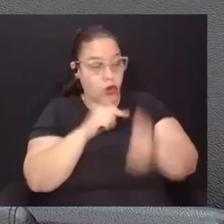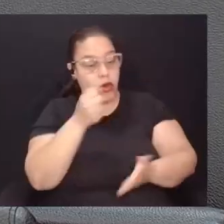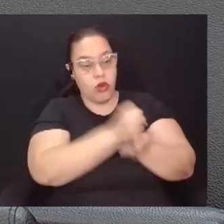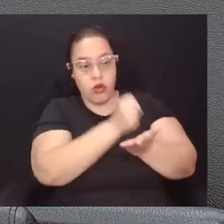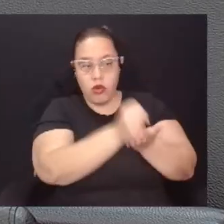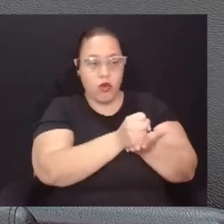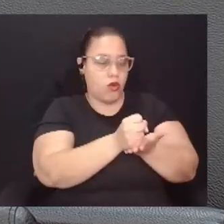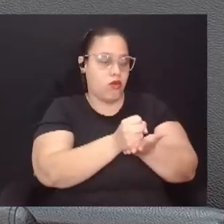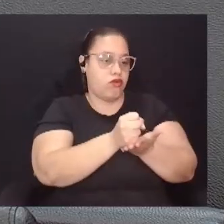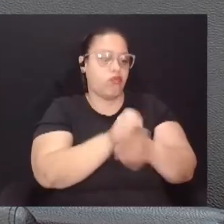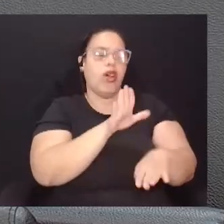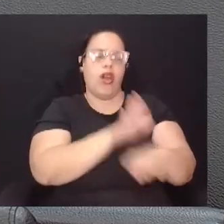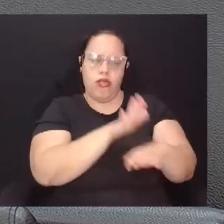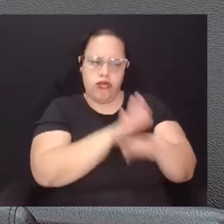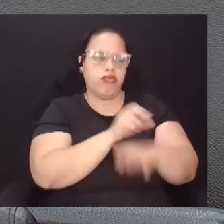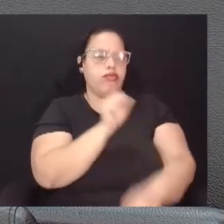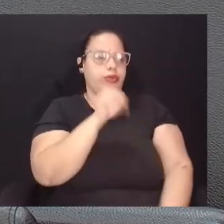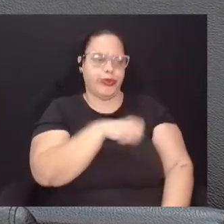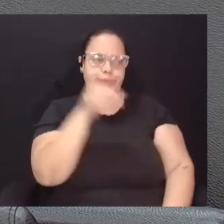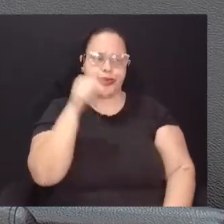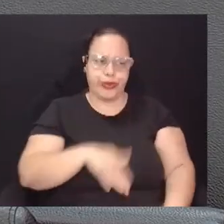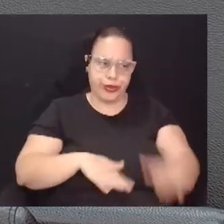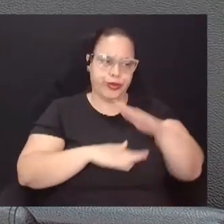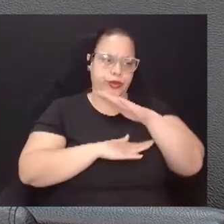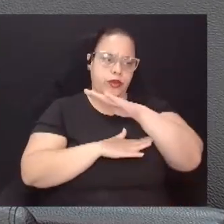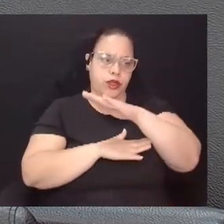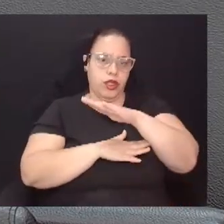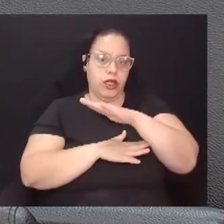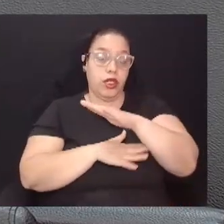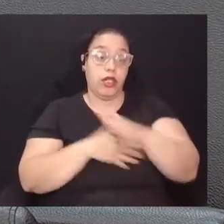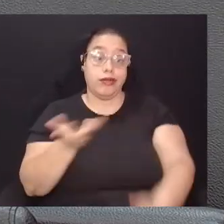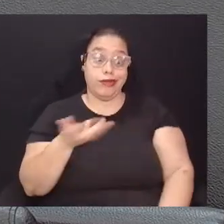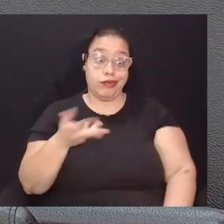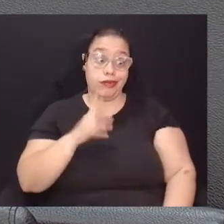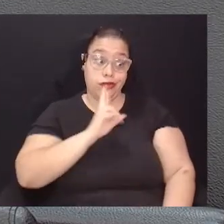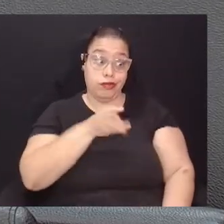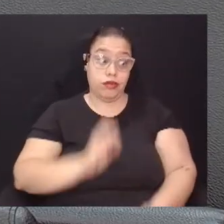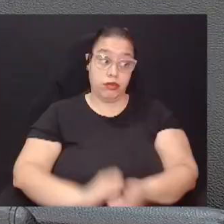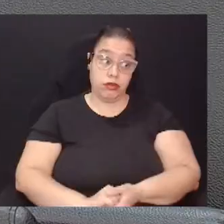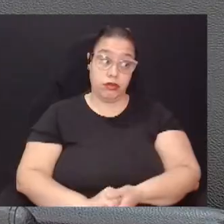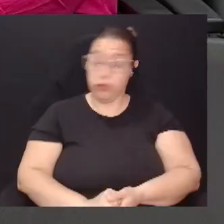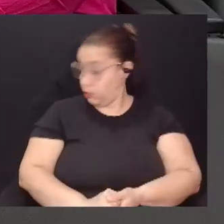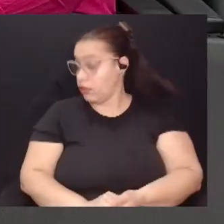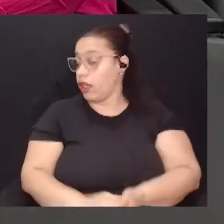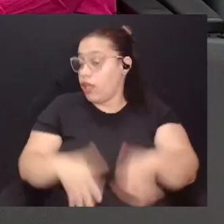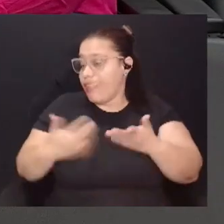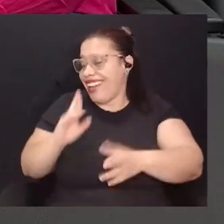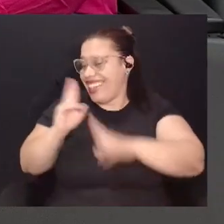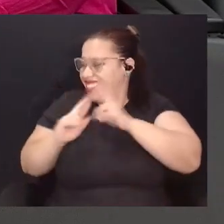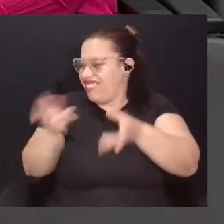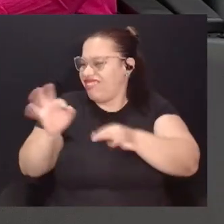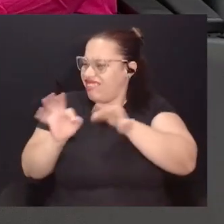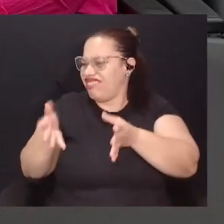e outros protocolos, e isso ajudaria muito aqui dentro para que a gente tivesse maior agilidade em resposta. E essas